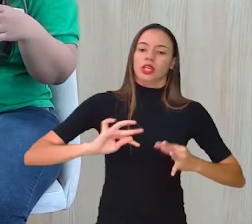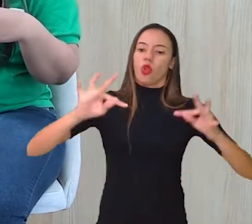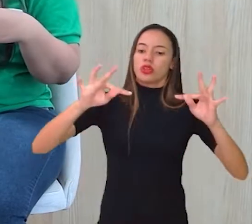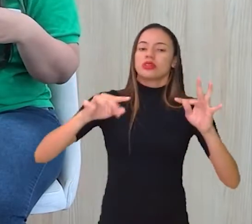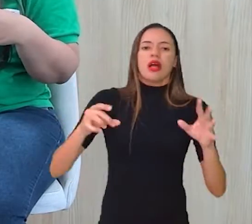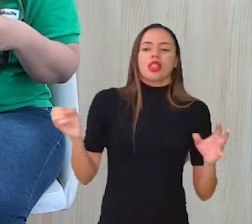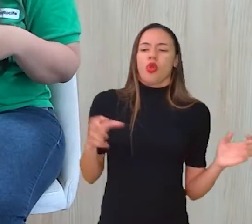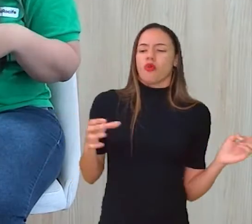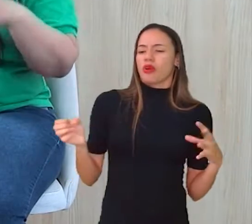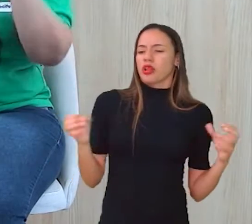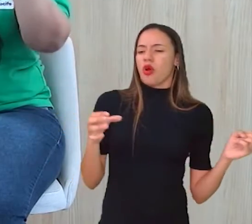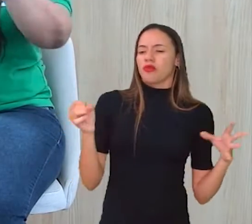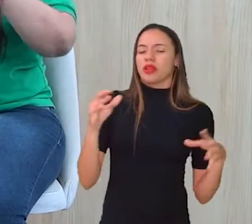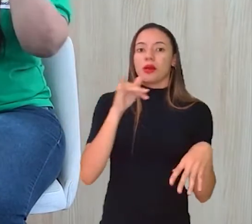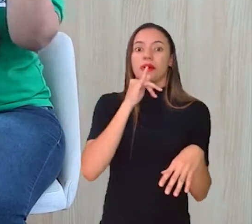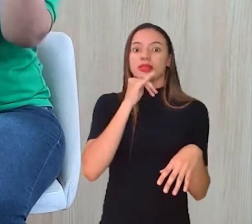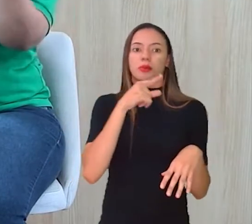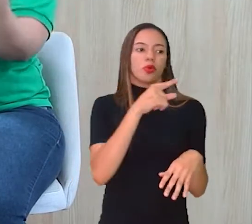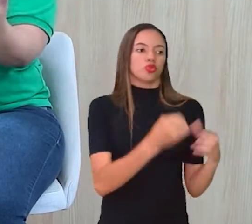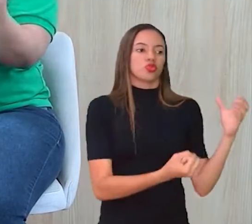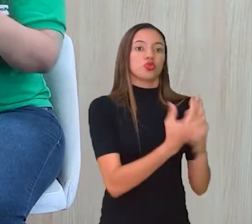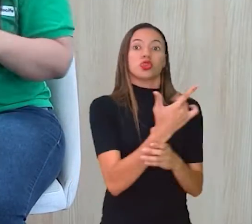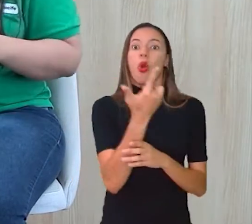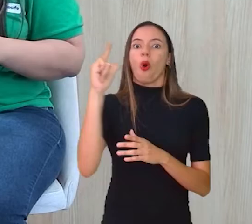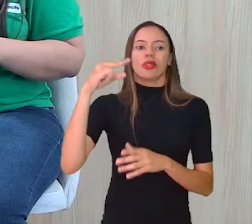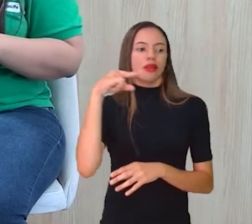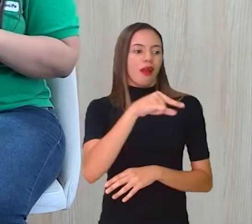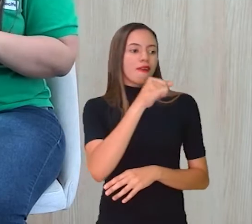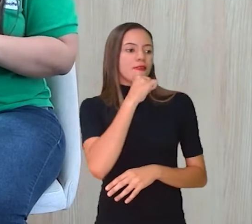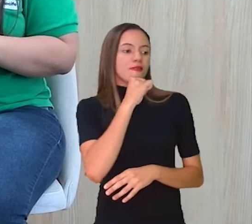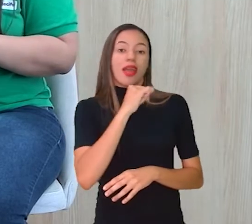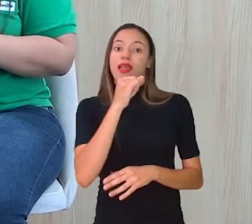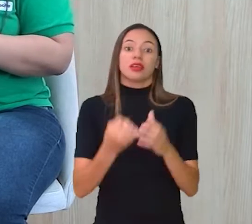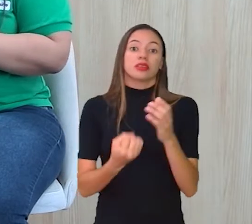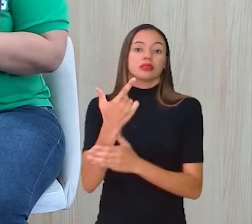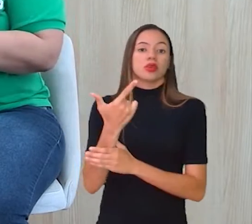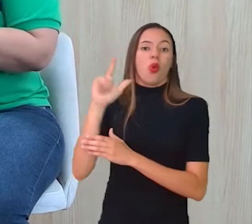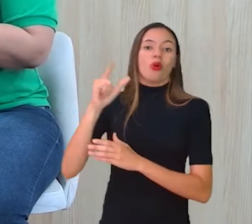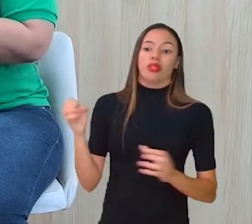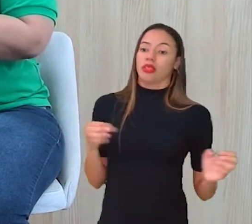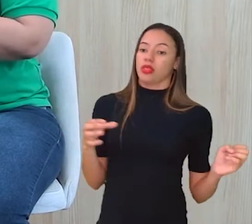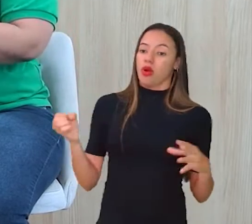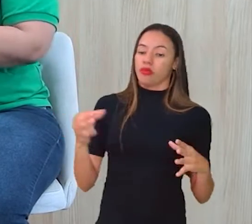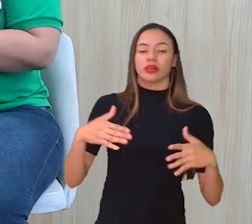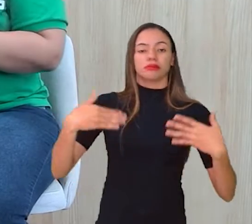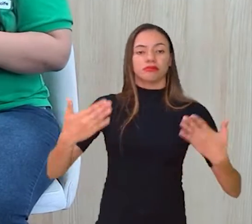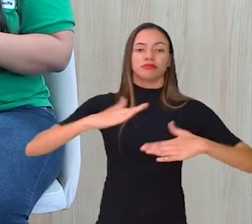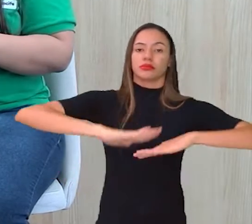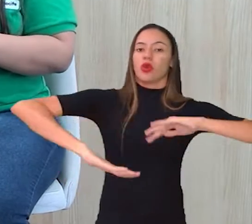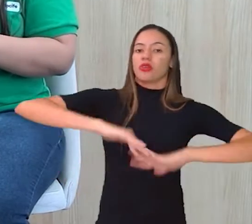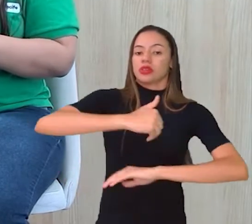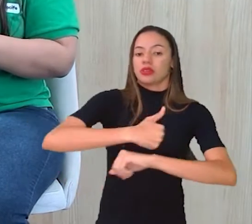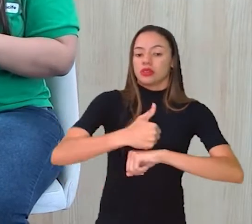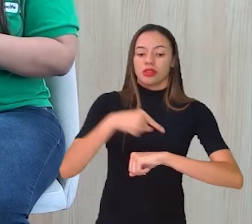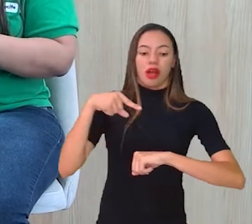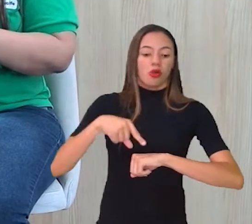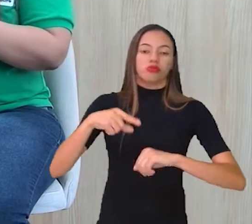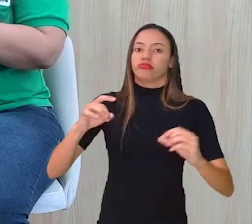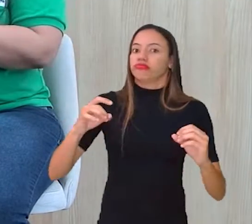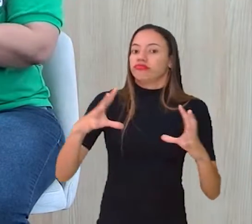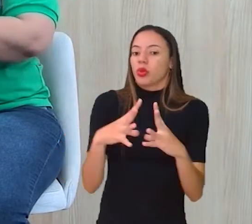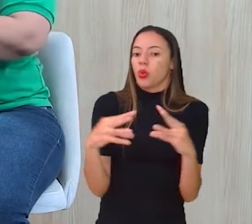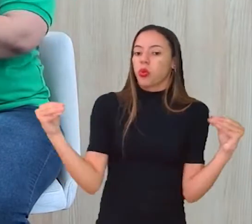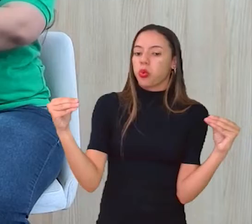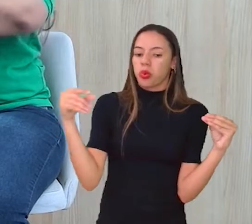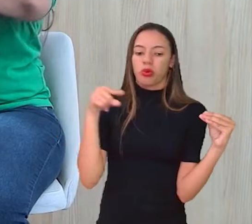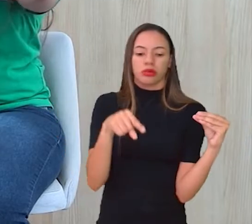novas deixam de ser novas quando outras surgem. E aí, essas profissões que, de fato, saem de cena,